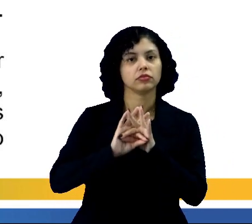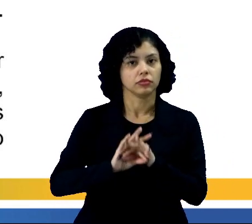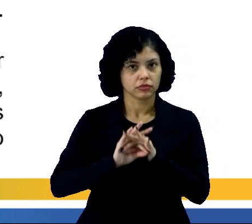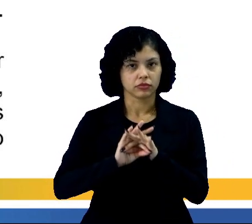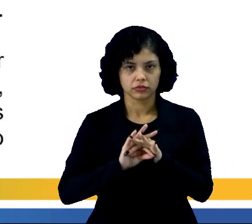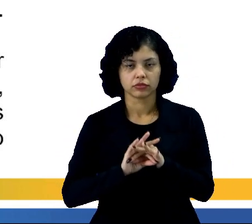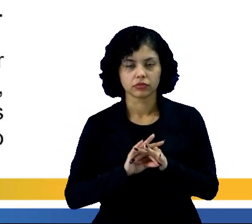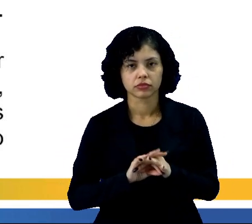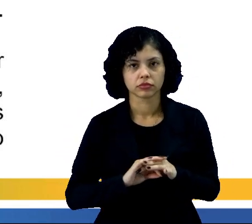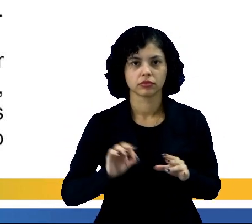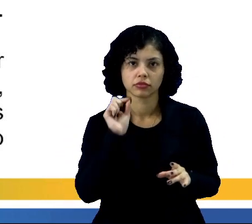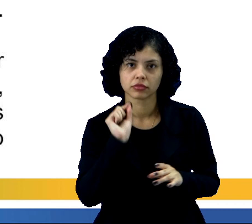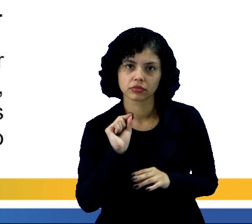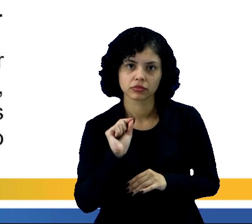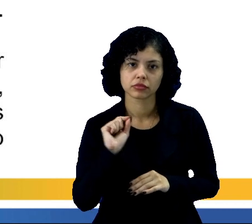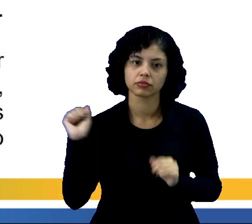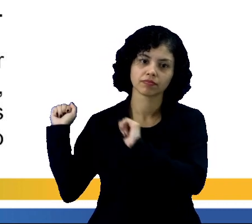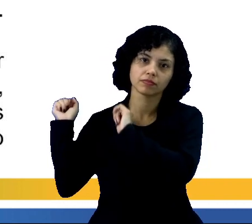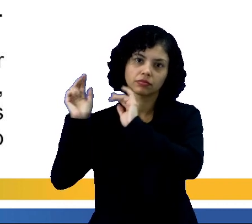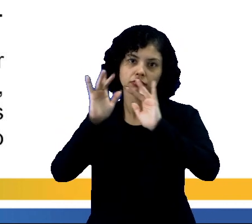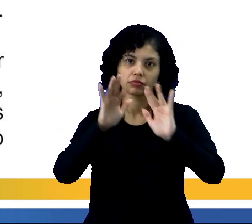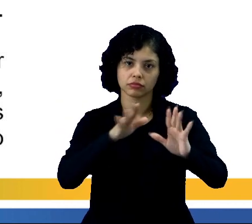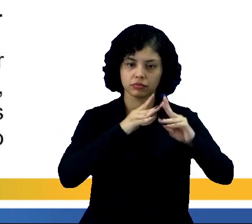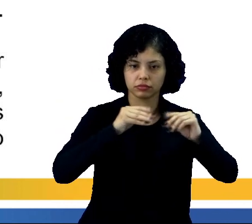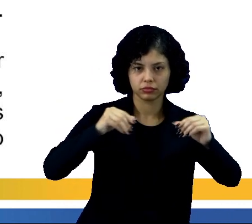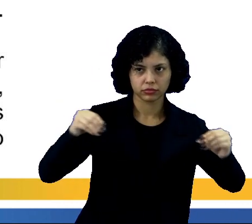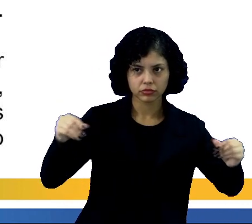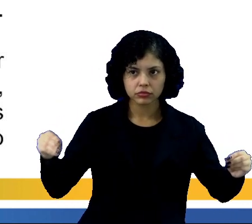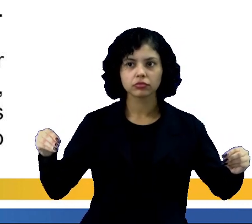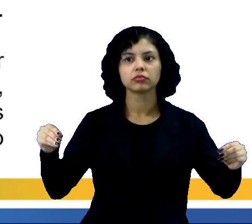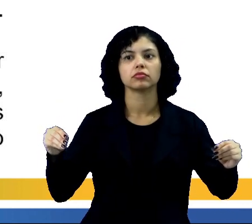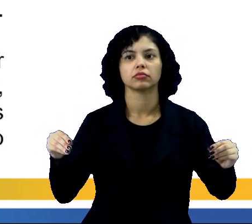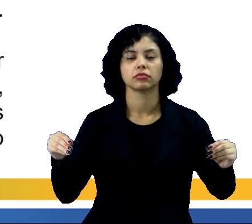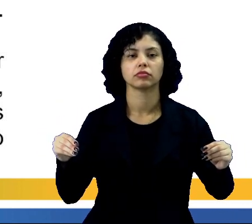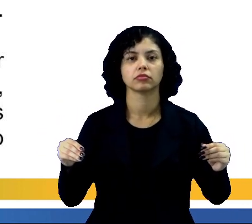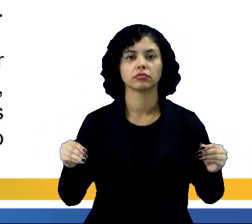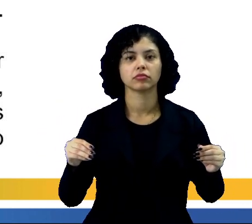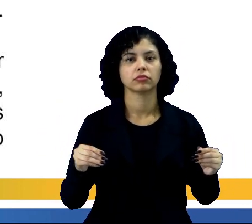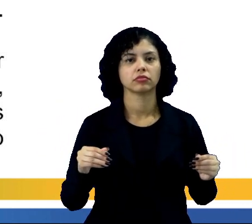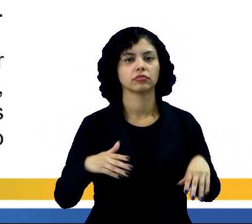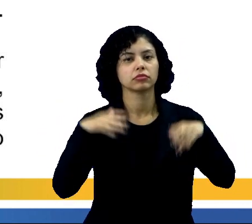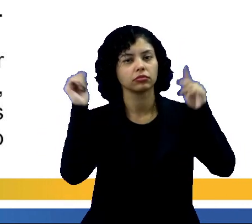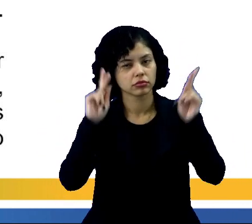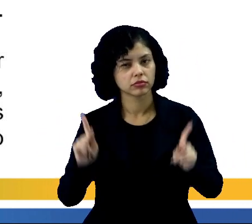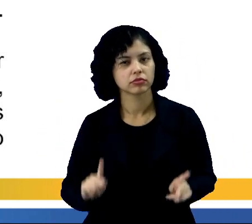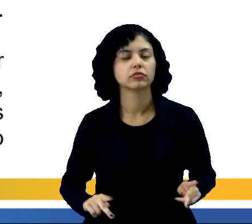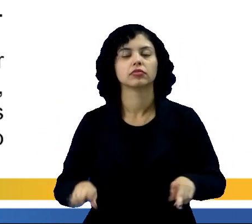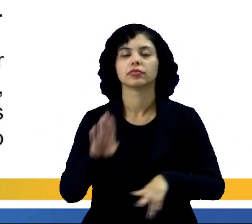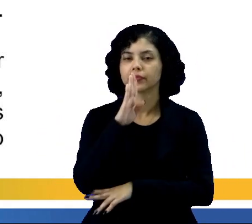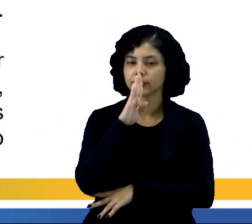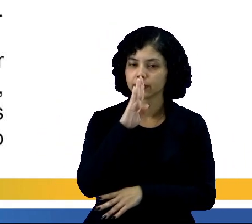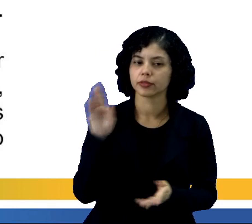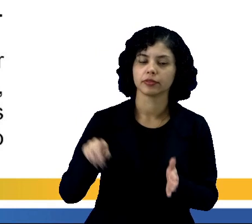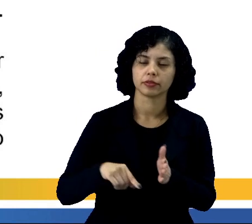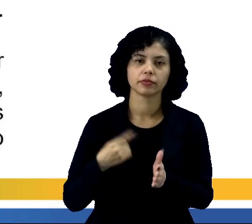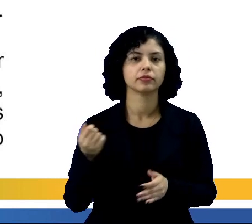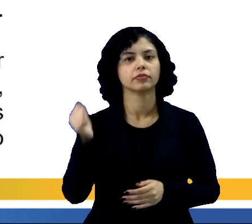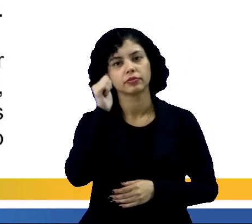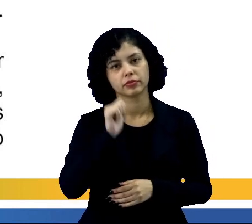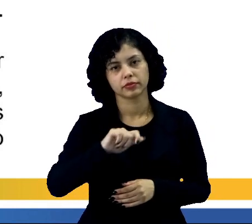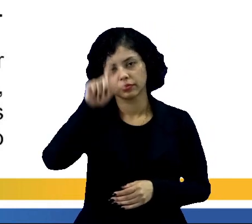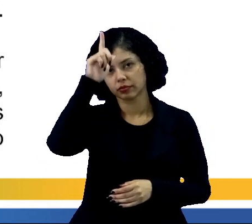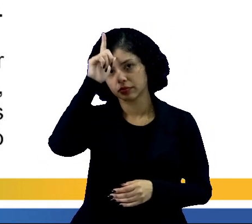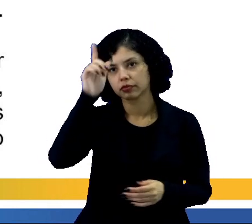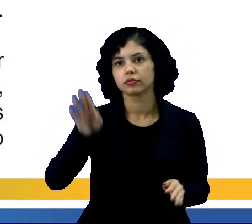alianças, a questão das invasões dos territórios, aquela paz silenciada, com as primeiras invasões da